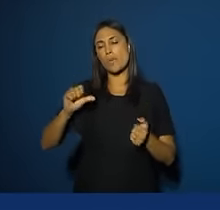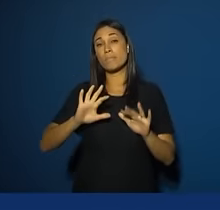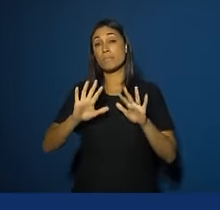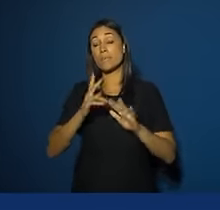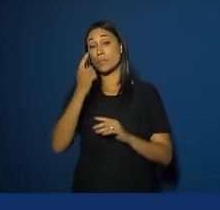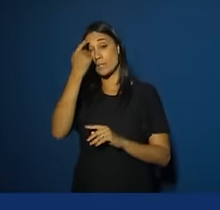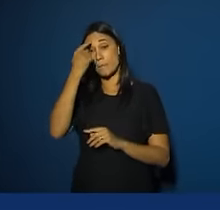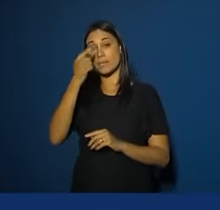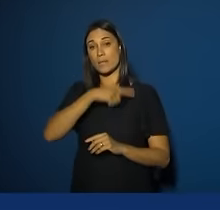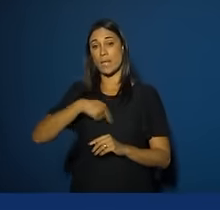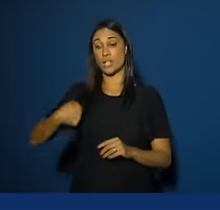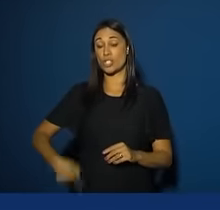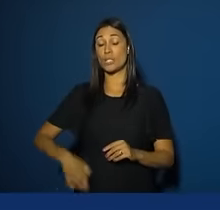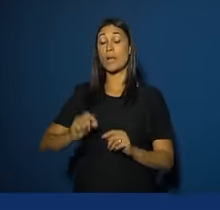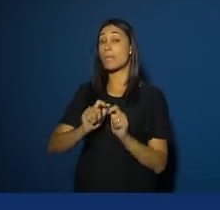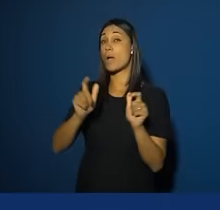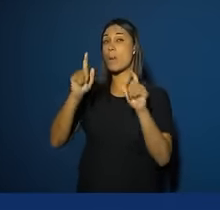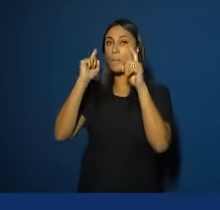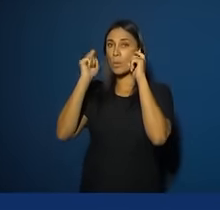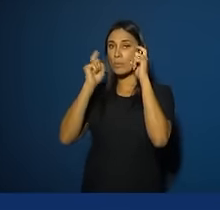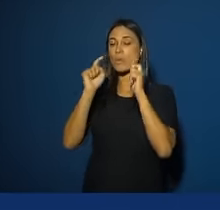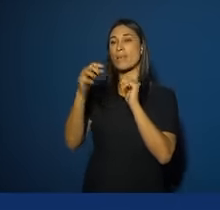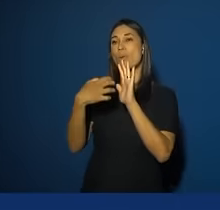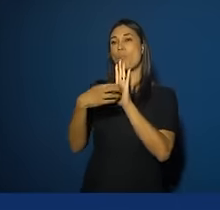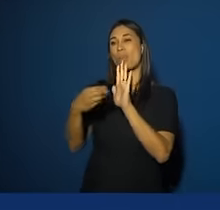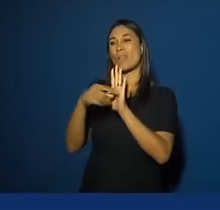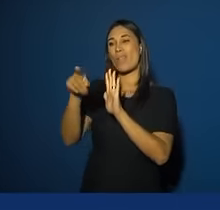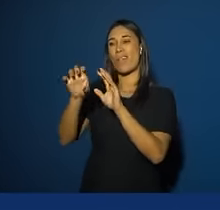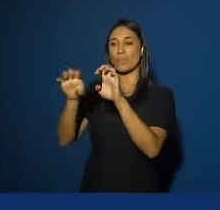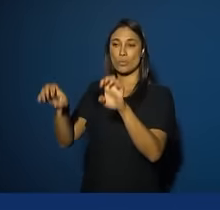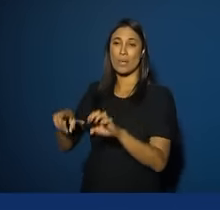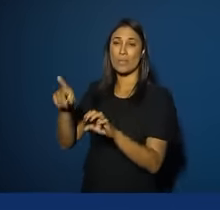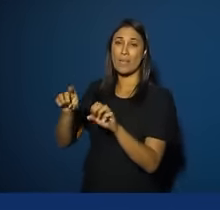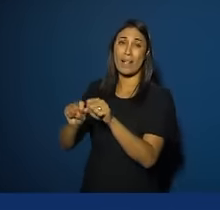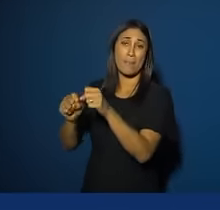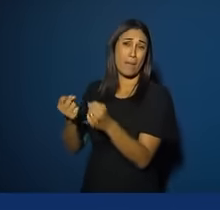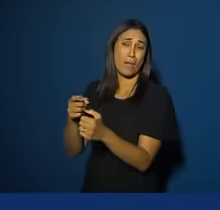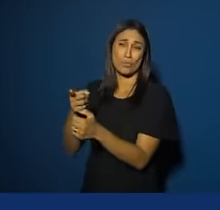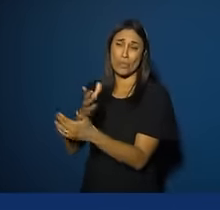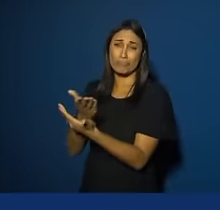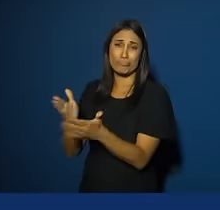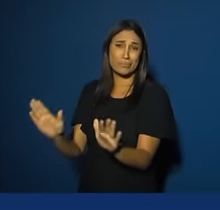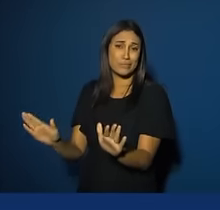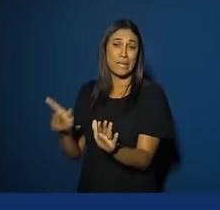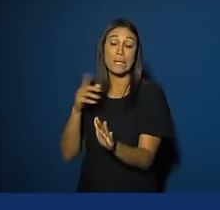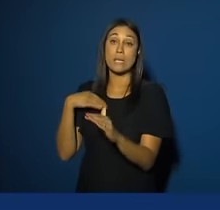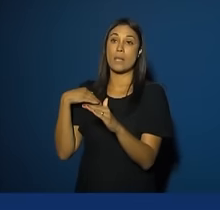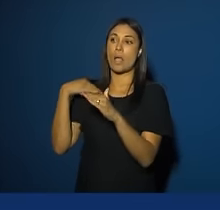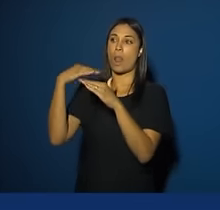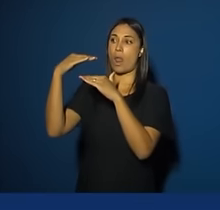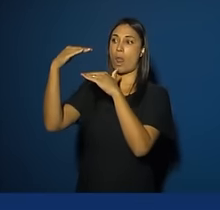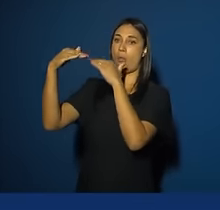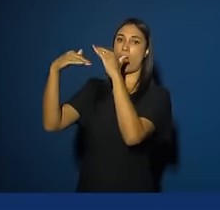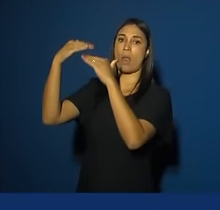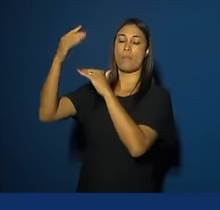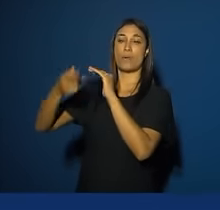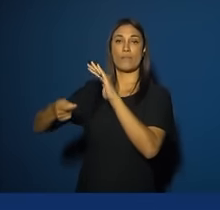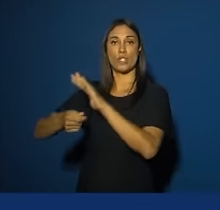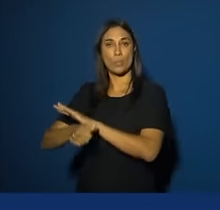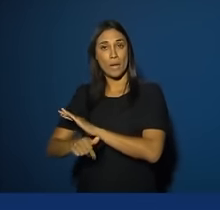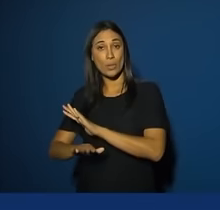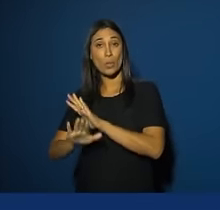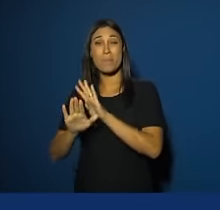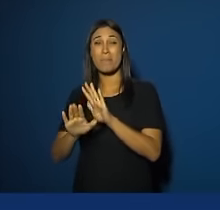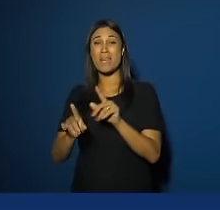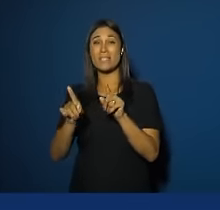E aí, quando você pensa na China, a maior preocupação é que o modelo estrutural deles está quebrado, o modelo de longo prazo deles. Quer dizer, eles cresceram muito puxados por investimentos, né,